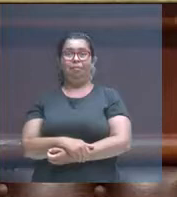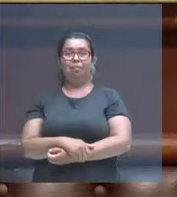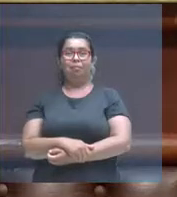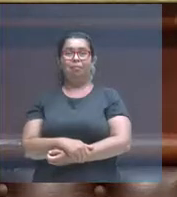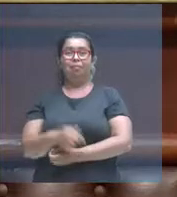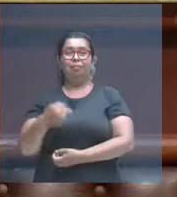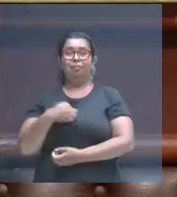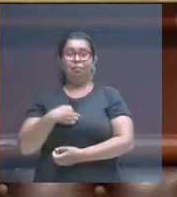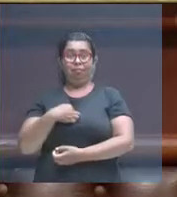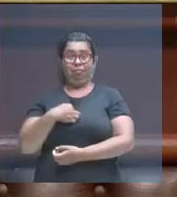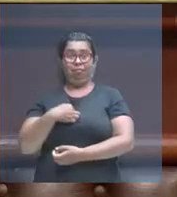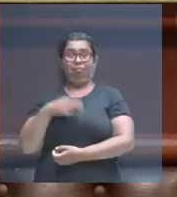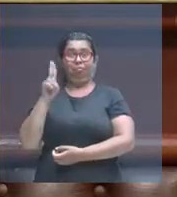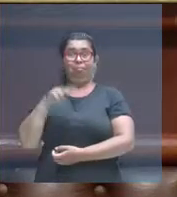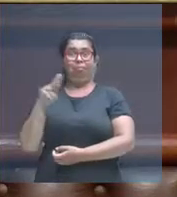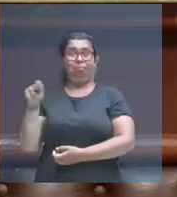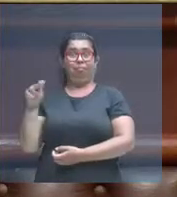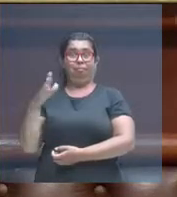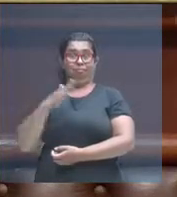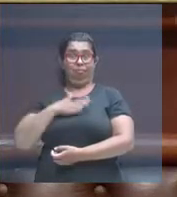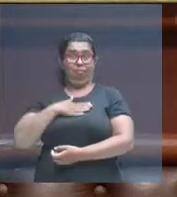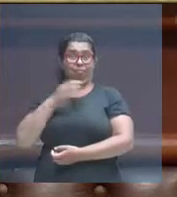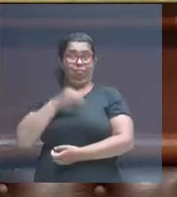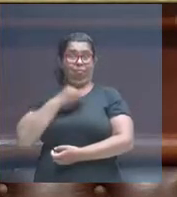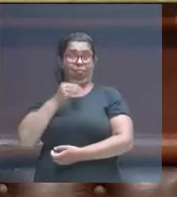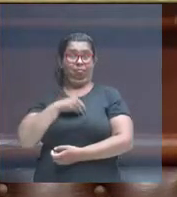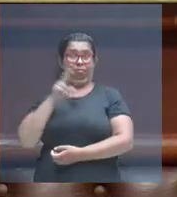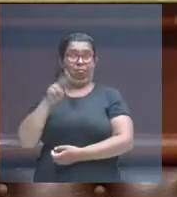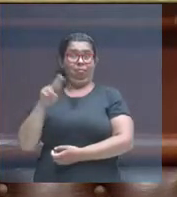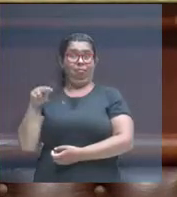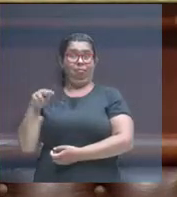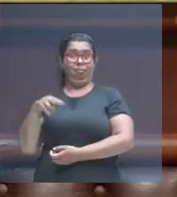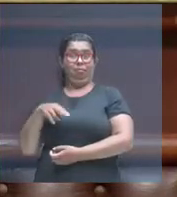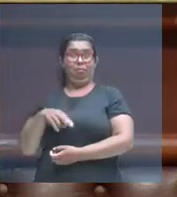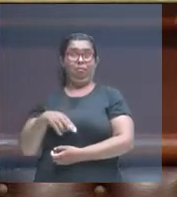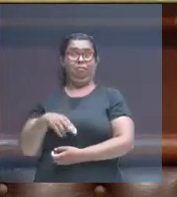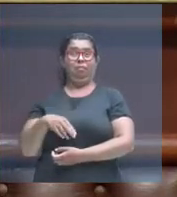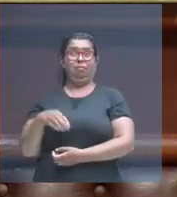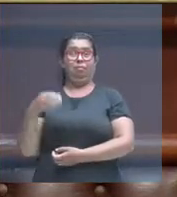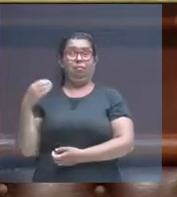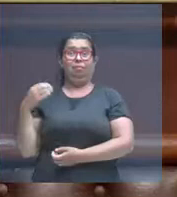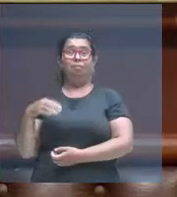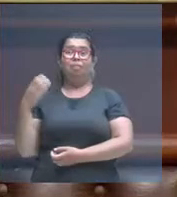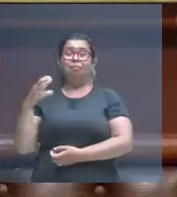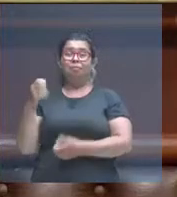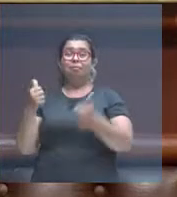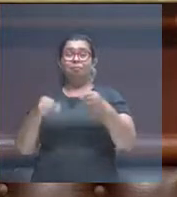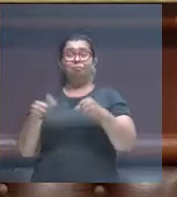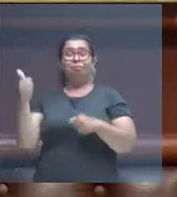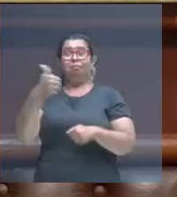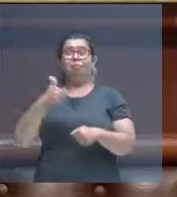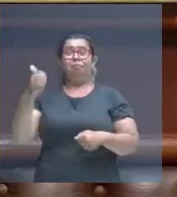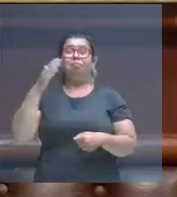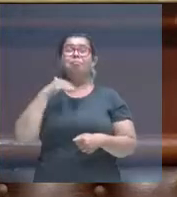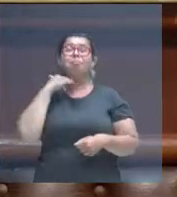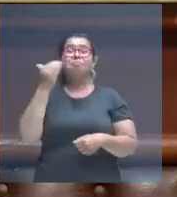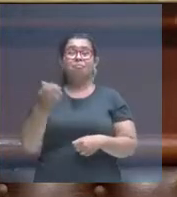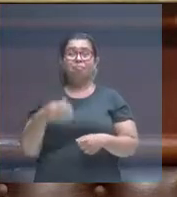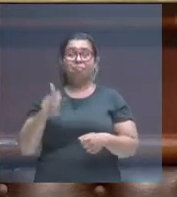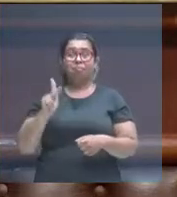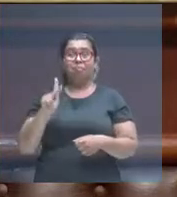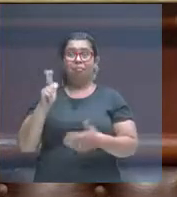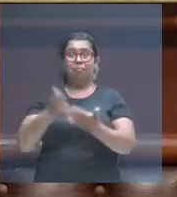Eu nunca, na minha agenda, nunca constou esse negócio de querer ser mais do que ninguém. Eu sempre procurei